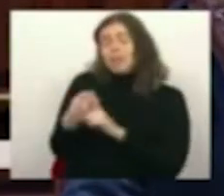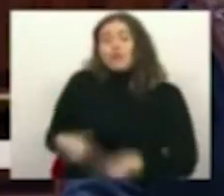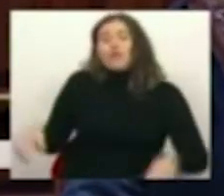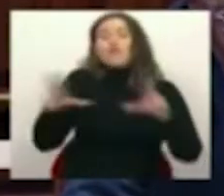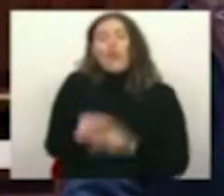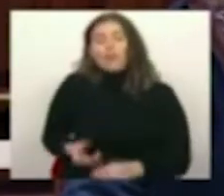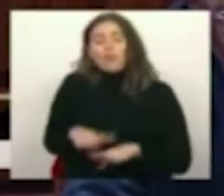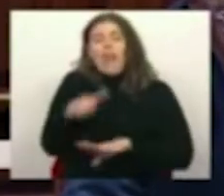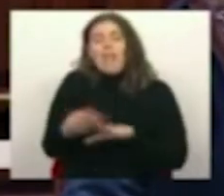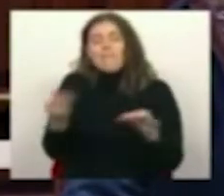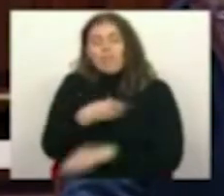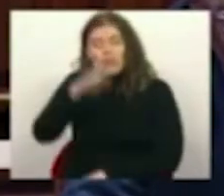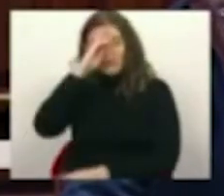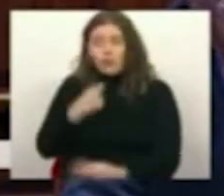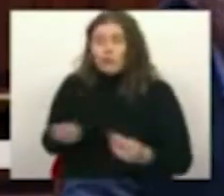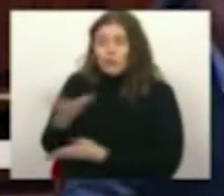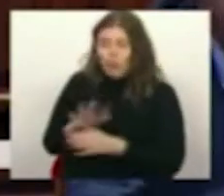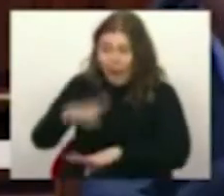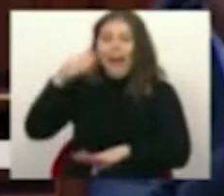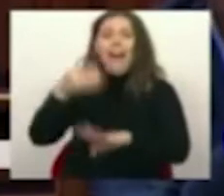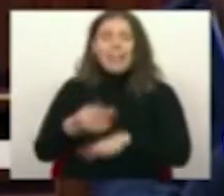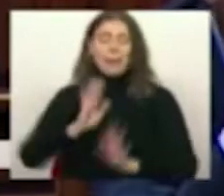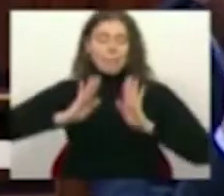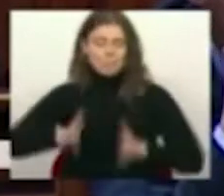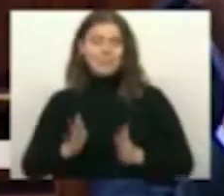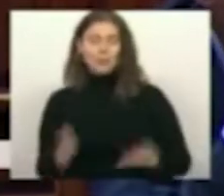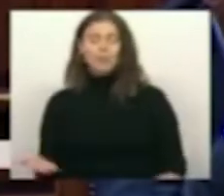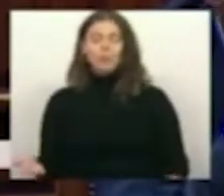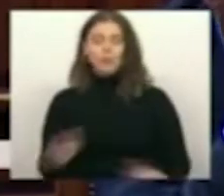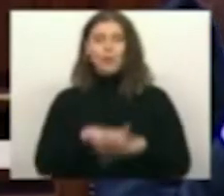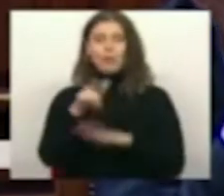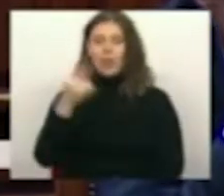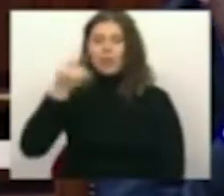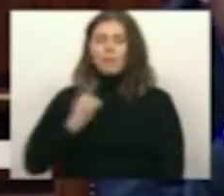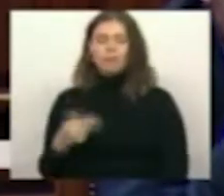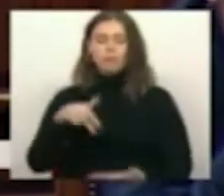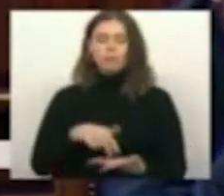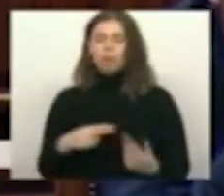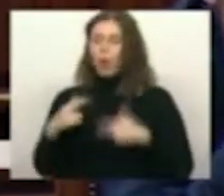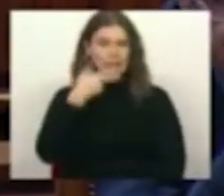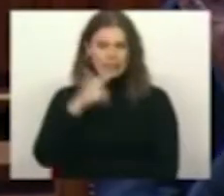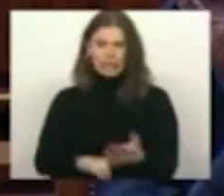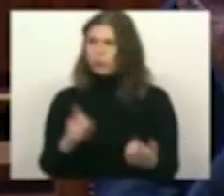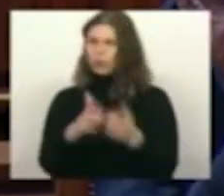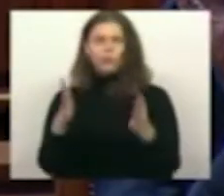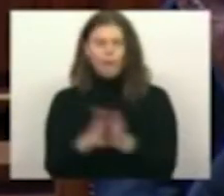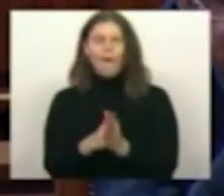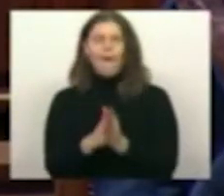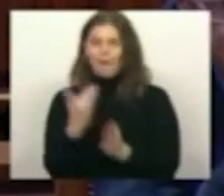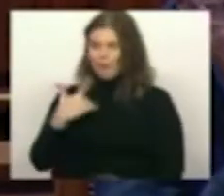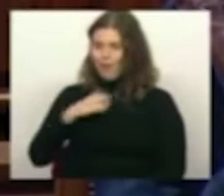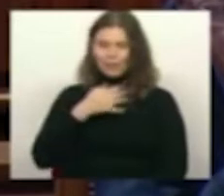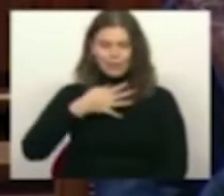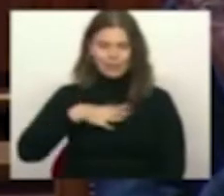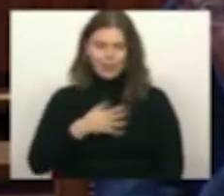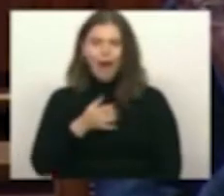obviamente é necessário um esforço de negociação e de concertação. Por isso, devemos ter uma postura construtiva. Nós queremos